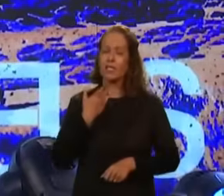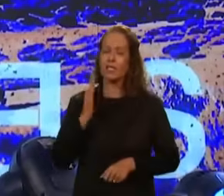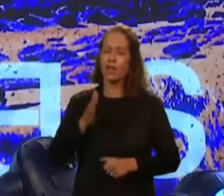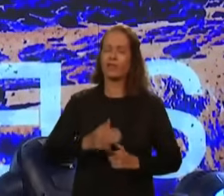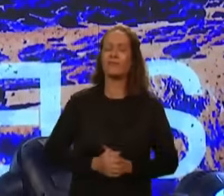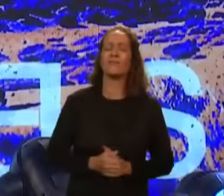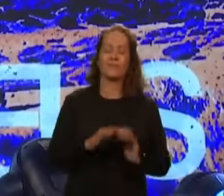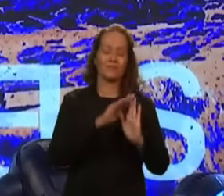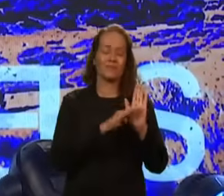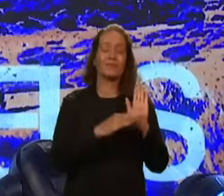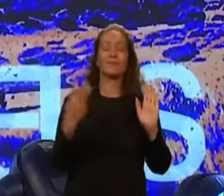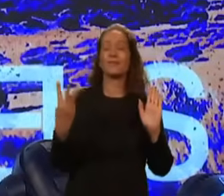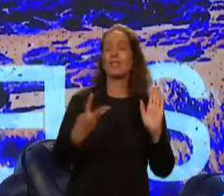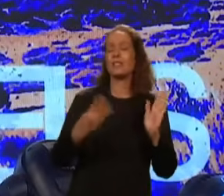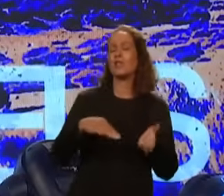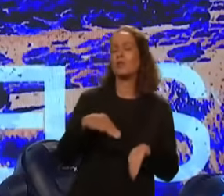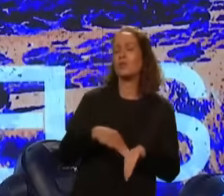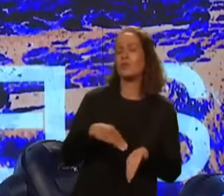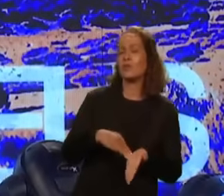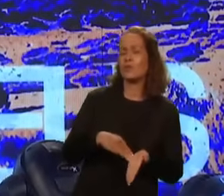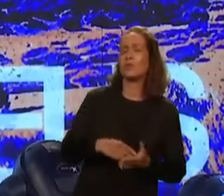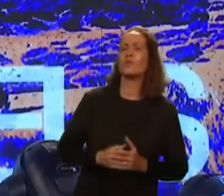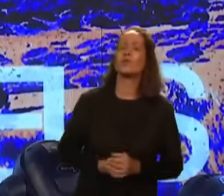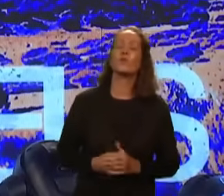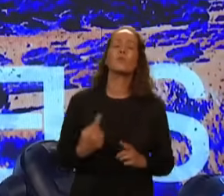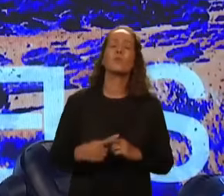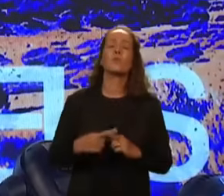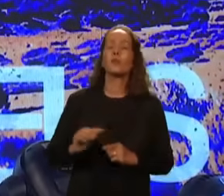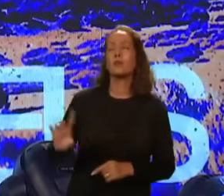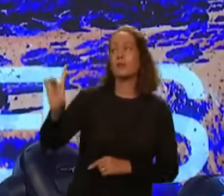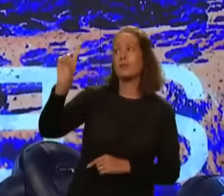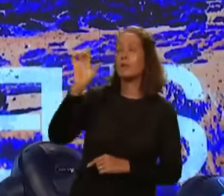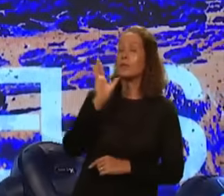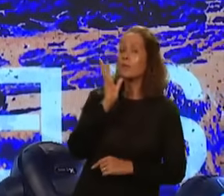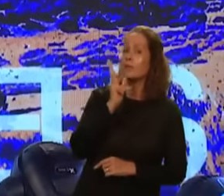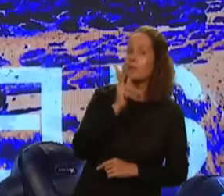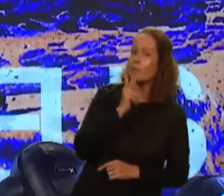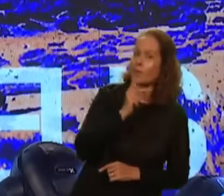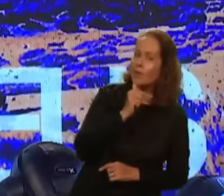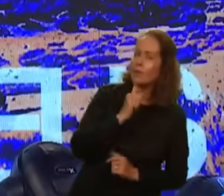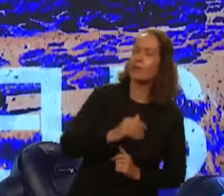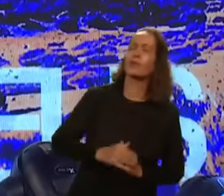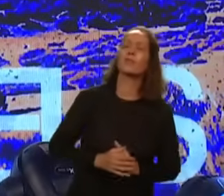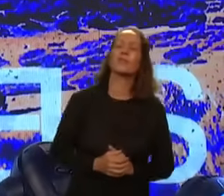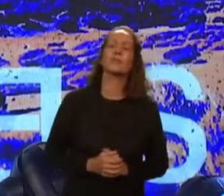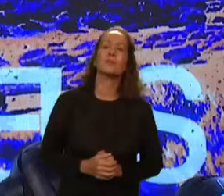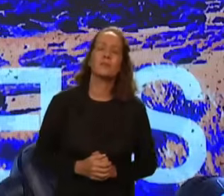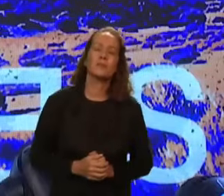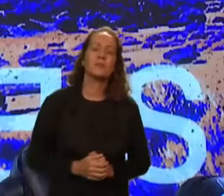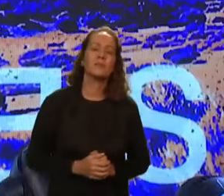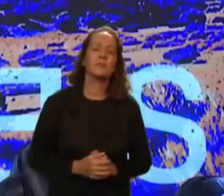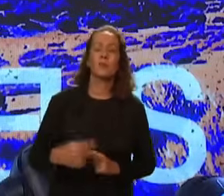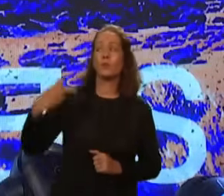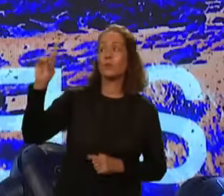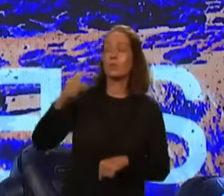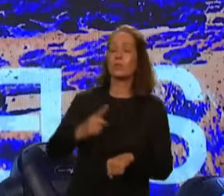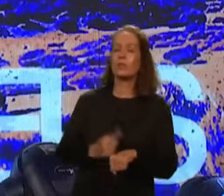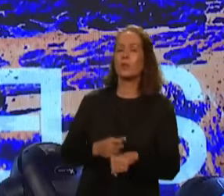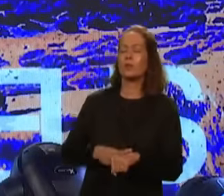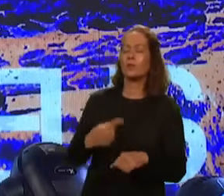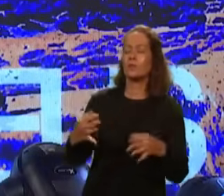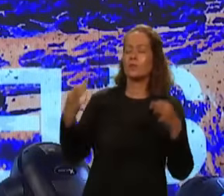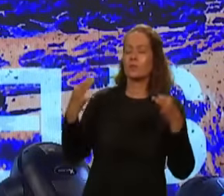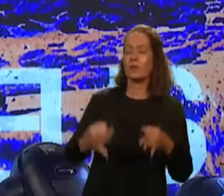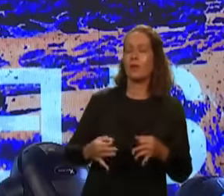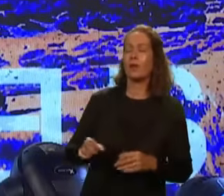Terceiro motivo, que ele às vezes demora. Ele age no seu próprio tempo, que é